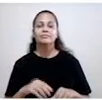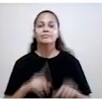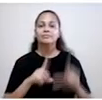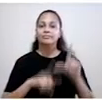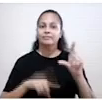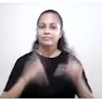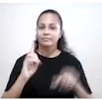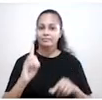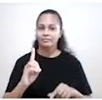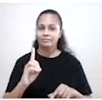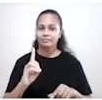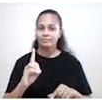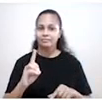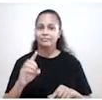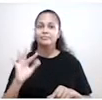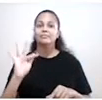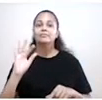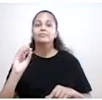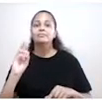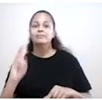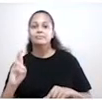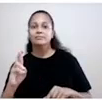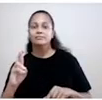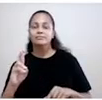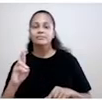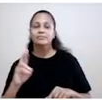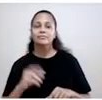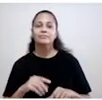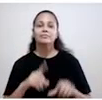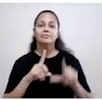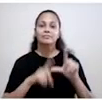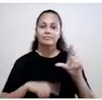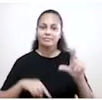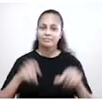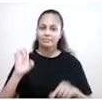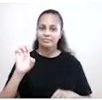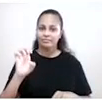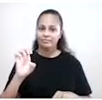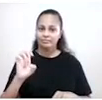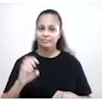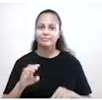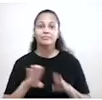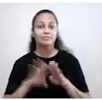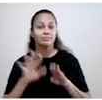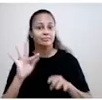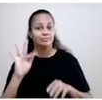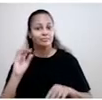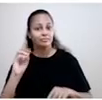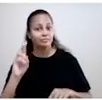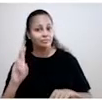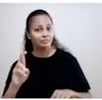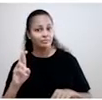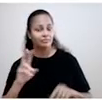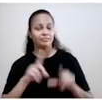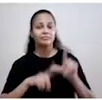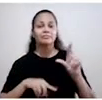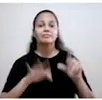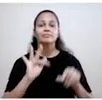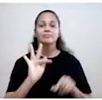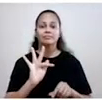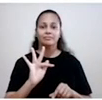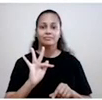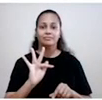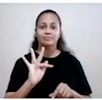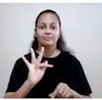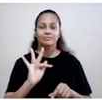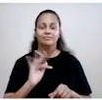D, na letra D, for também, na letter E, letra E, for, na letra